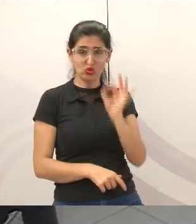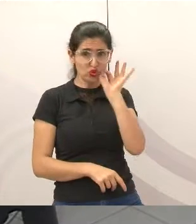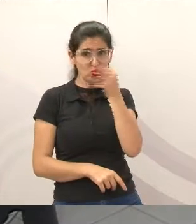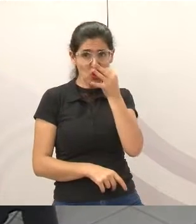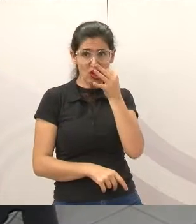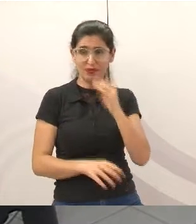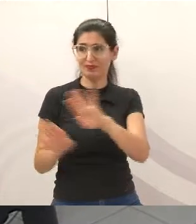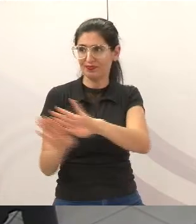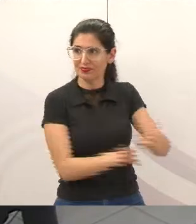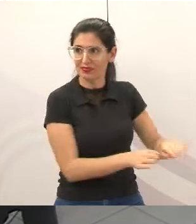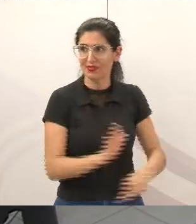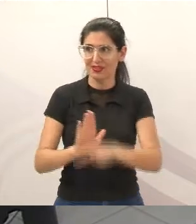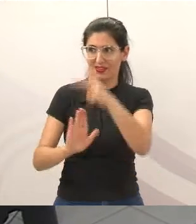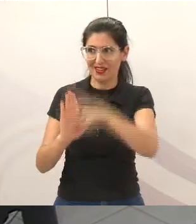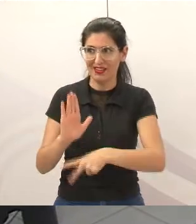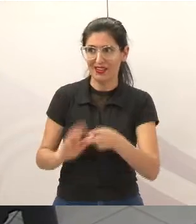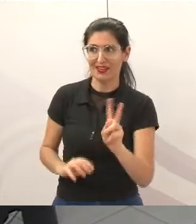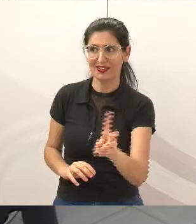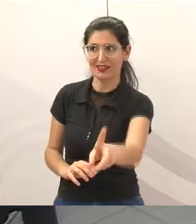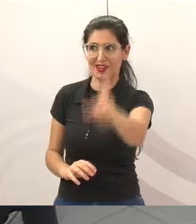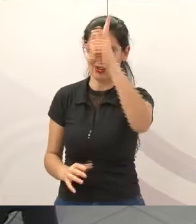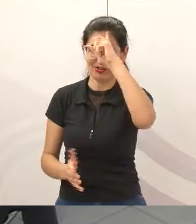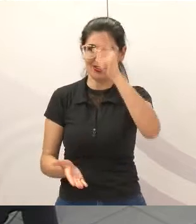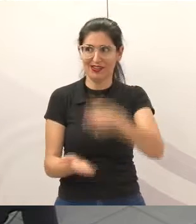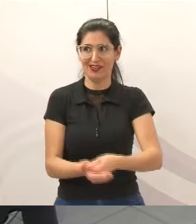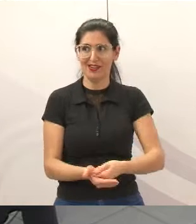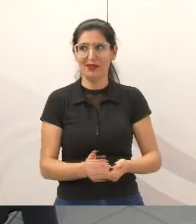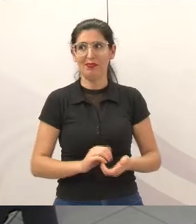O projeto continua em discussão.